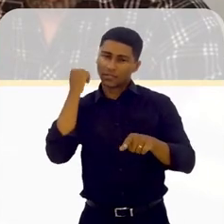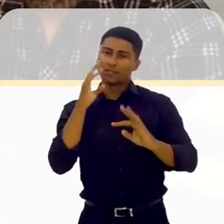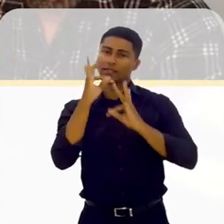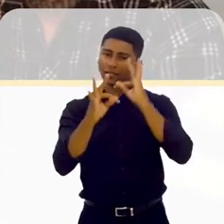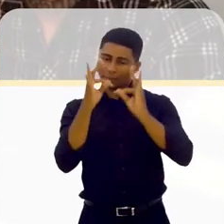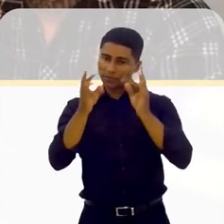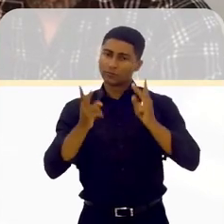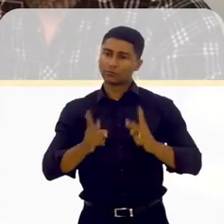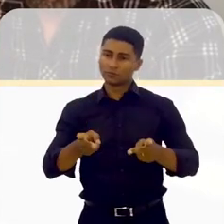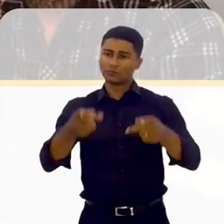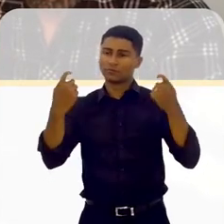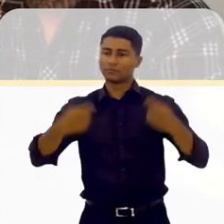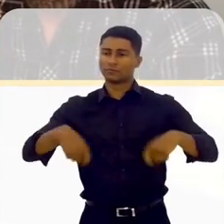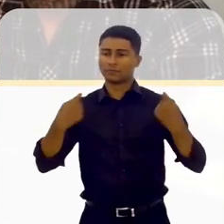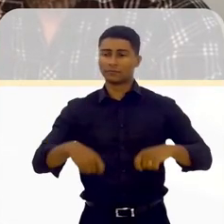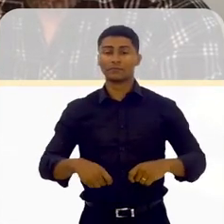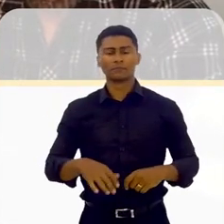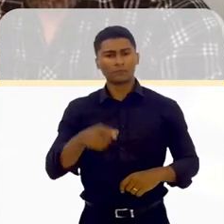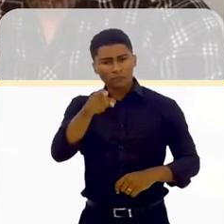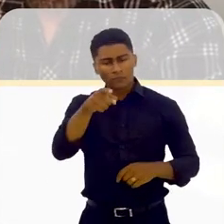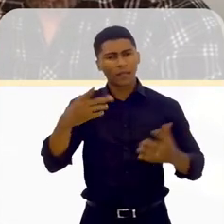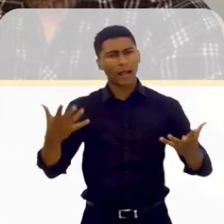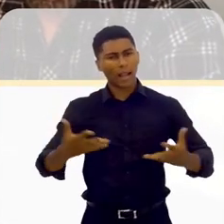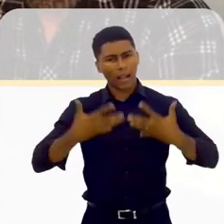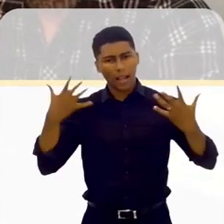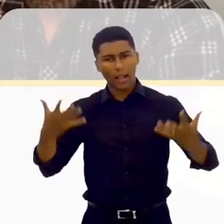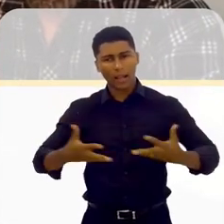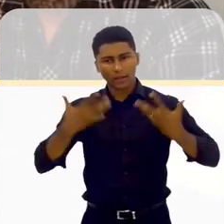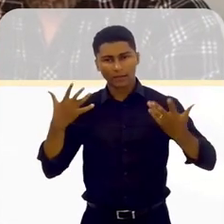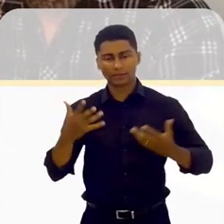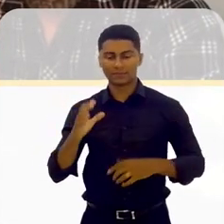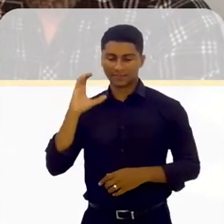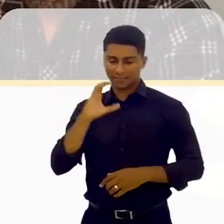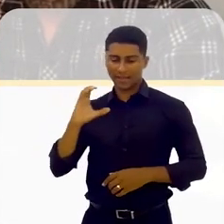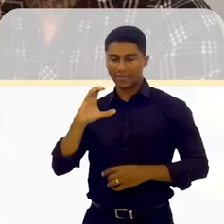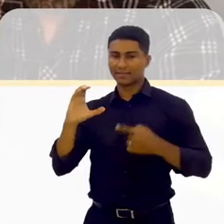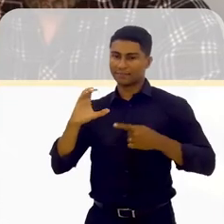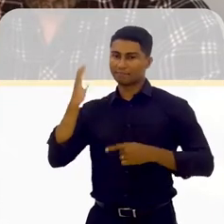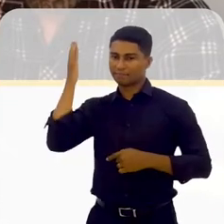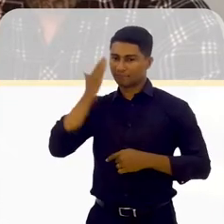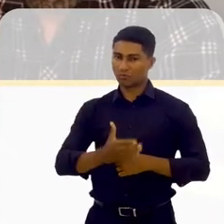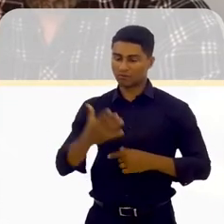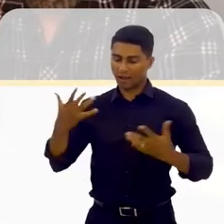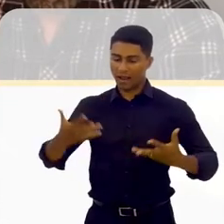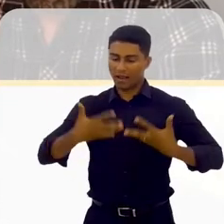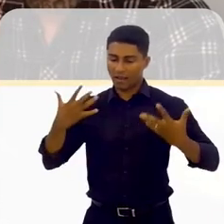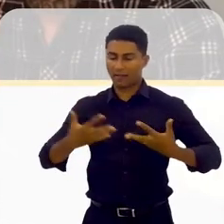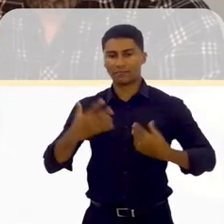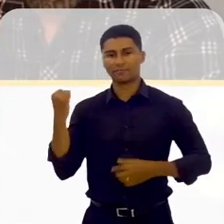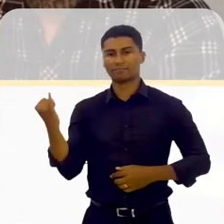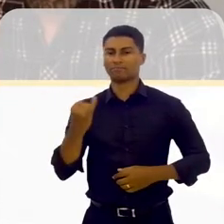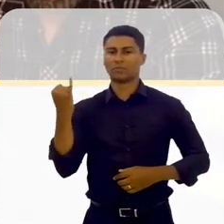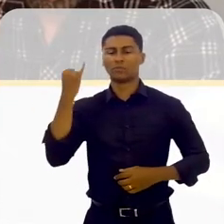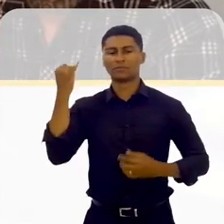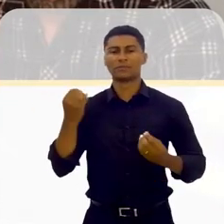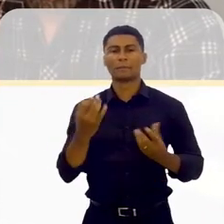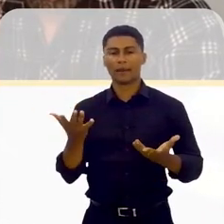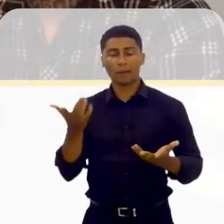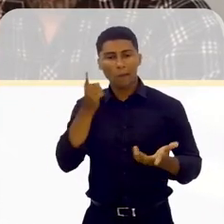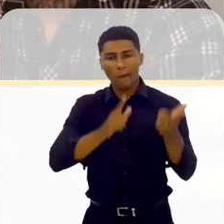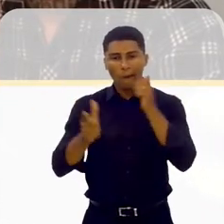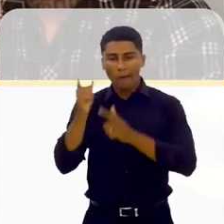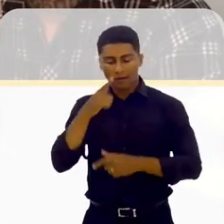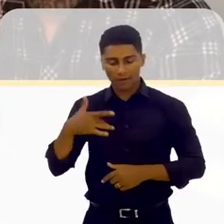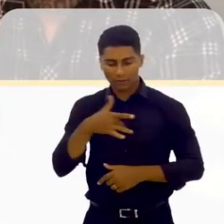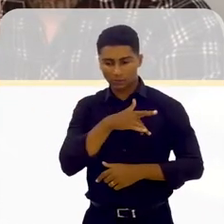de tratamento, mas só a tua alegria, e a ciência já comprovou isso, que a alegria é fundamental para a